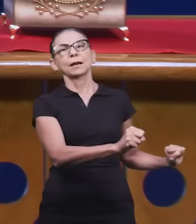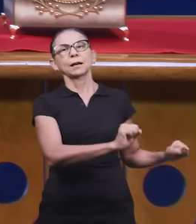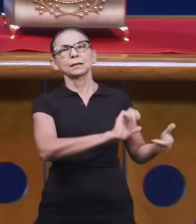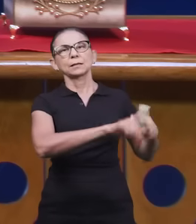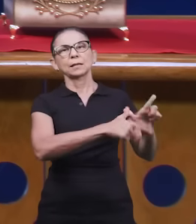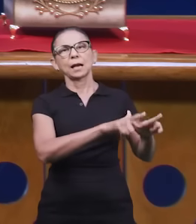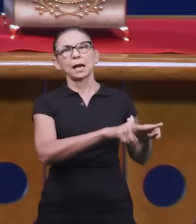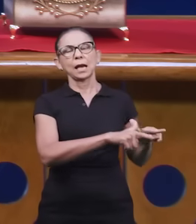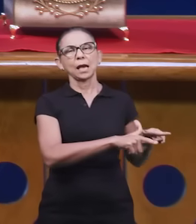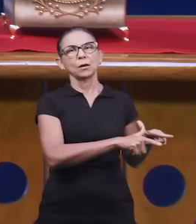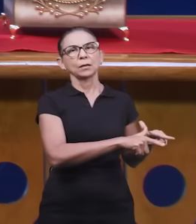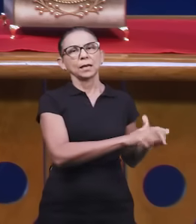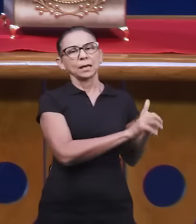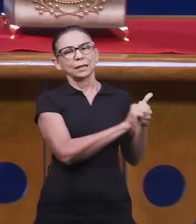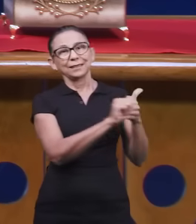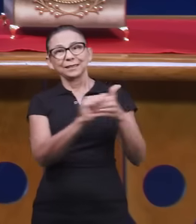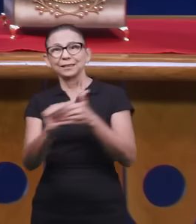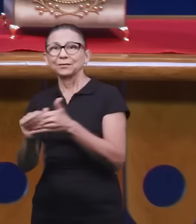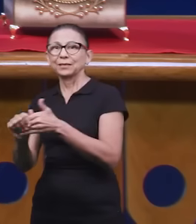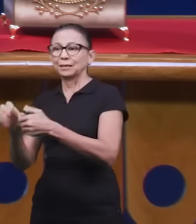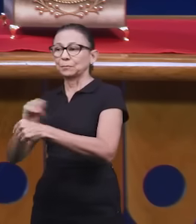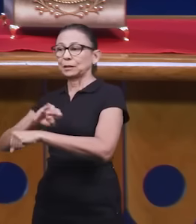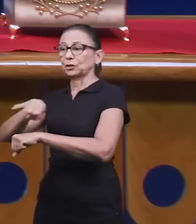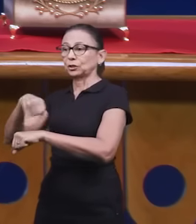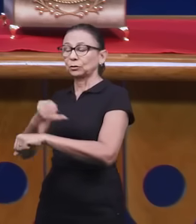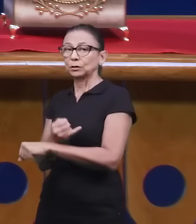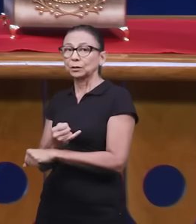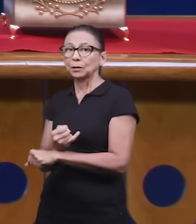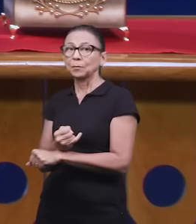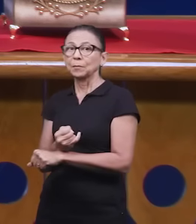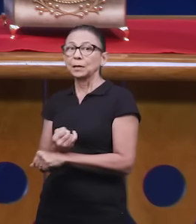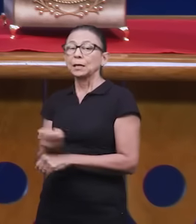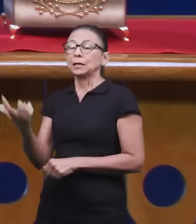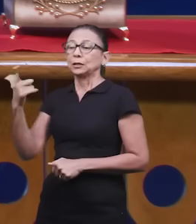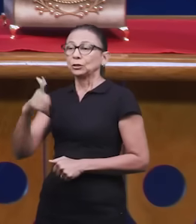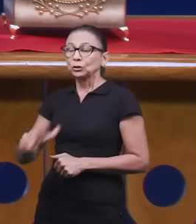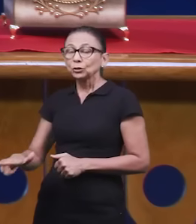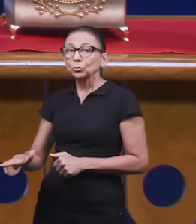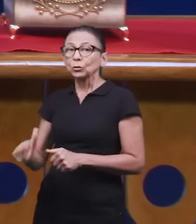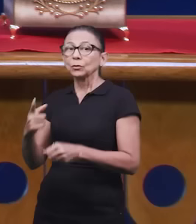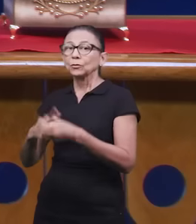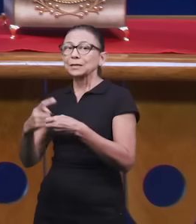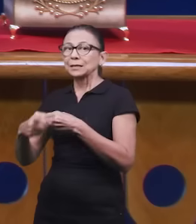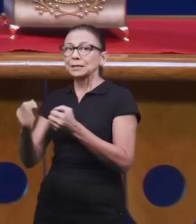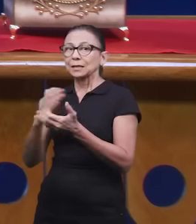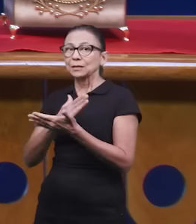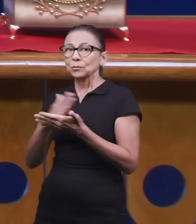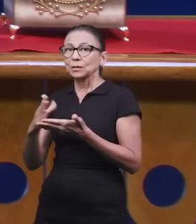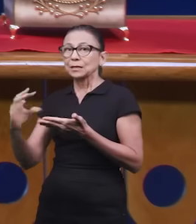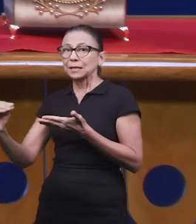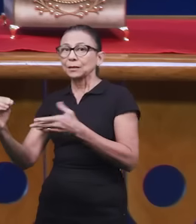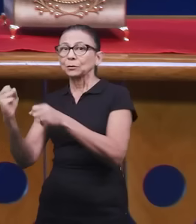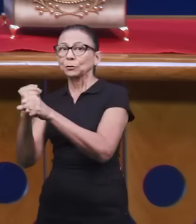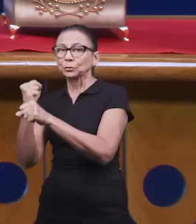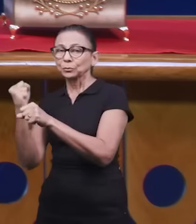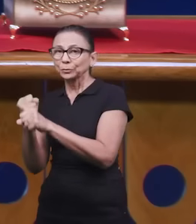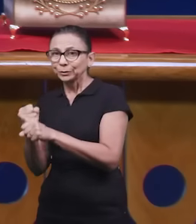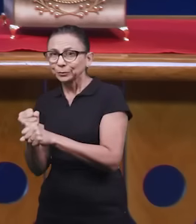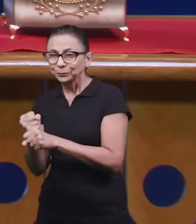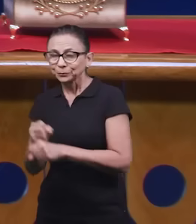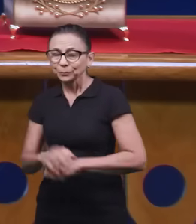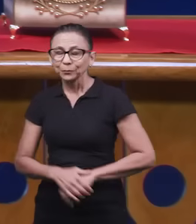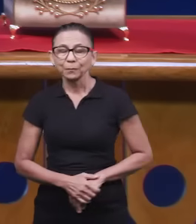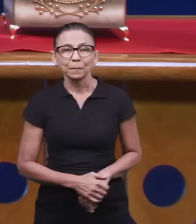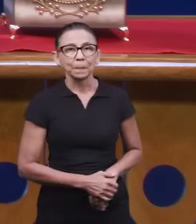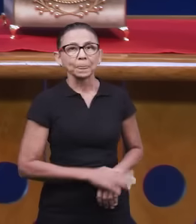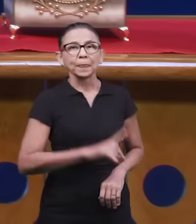tirar Israel do cativeiro e levá-lo de volta a Jerusalém para reconstruir, porque Jerusalém foi destruída. Então Deus